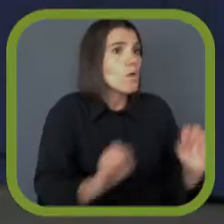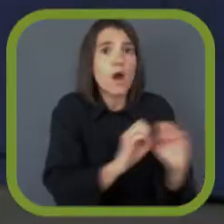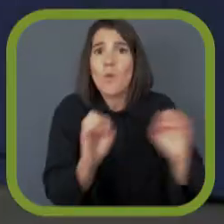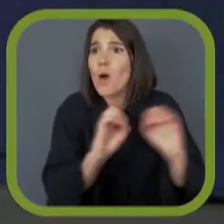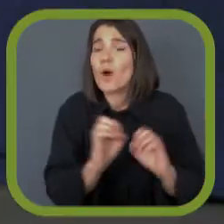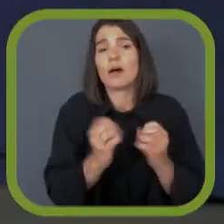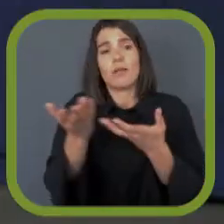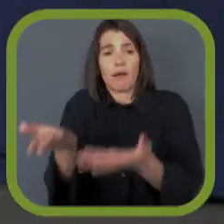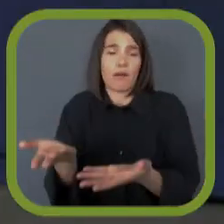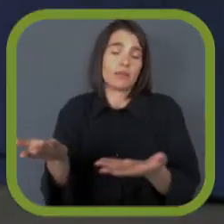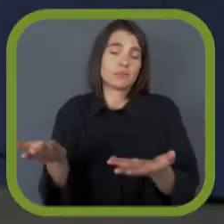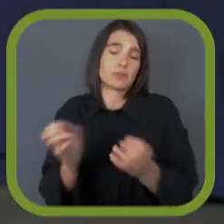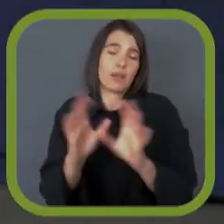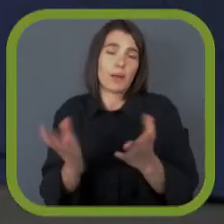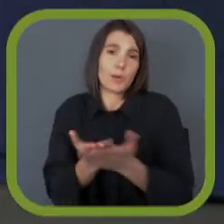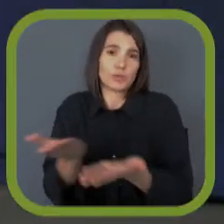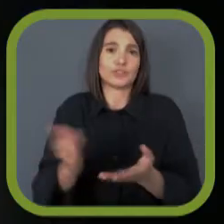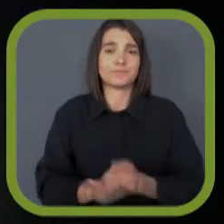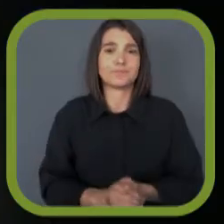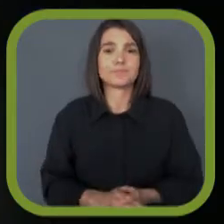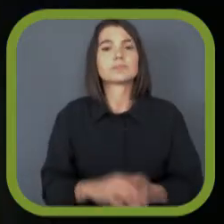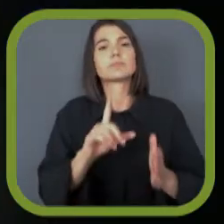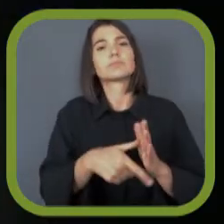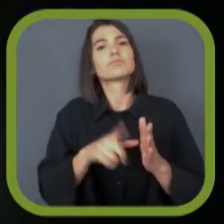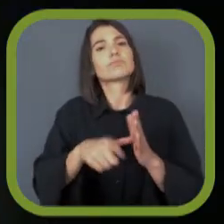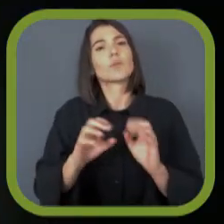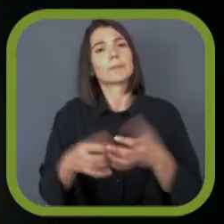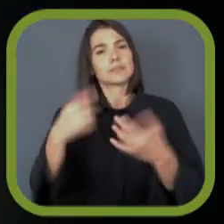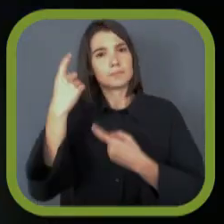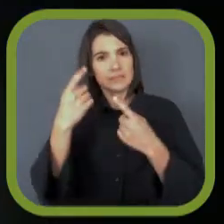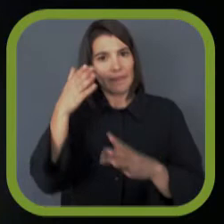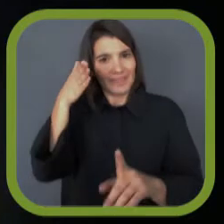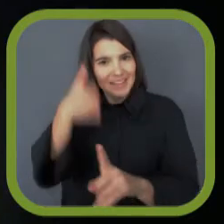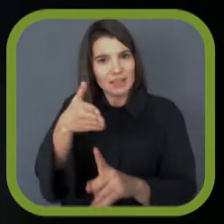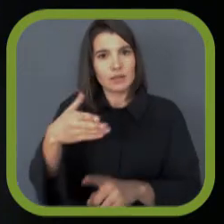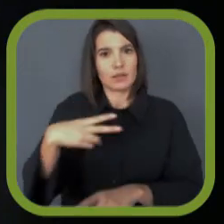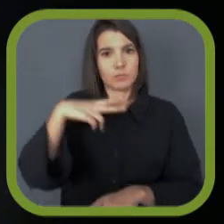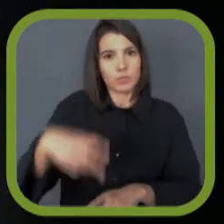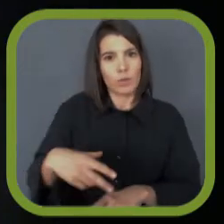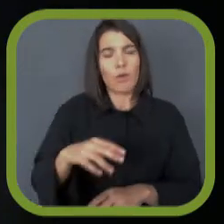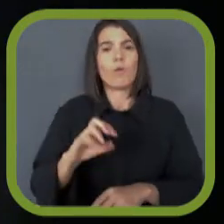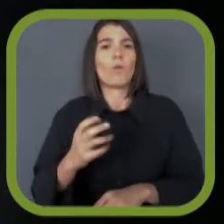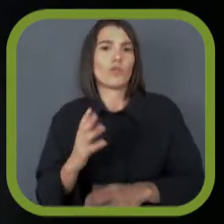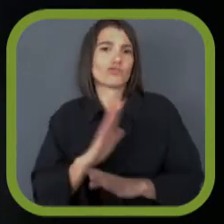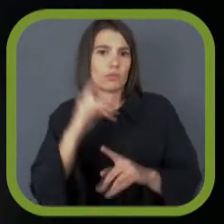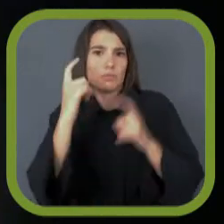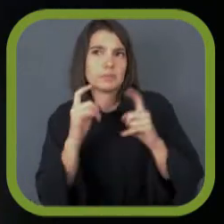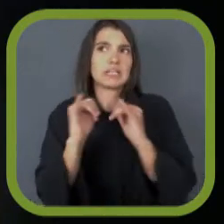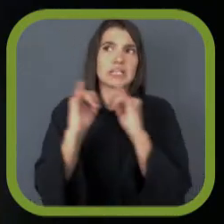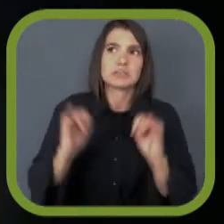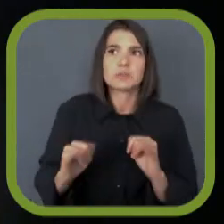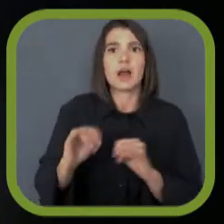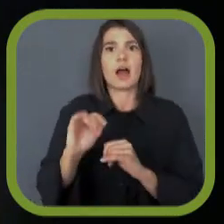nada, funciona. É isso que se propõe, não é? Os projetos foram inicialmente pensados diretamente para Portugal ou já se pensava a